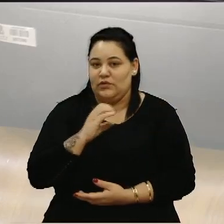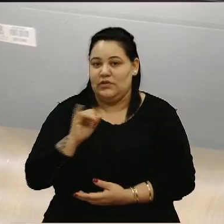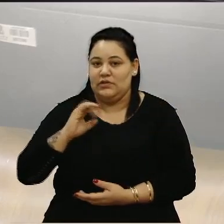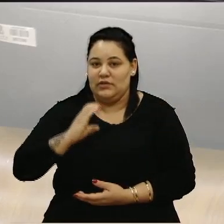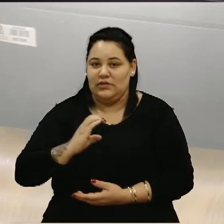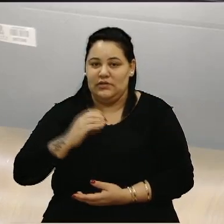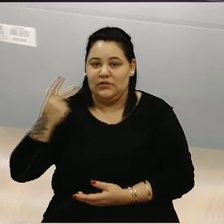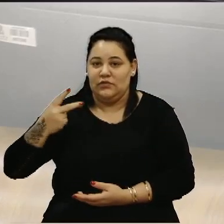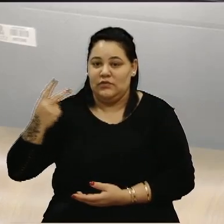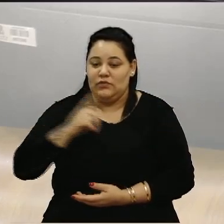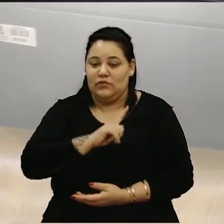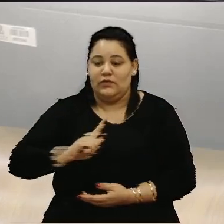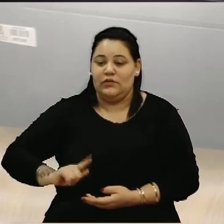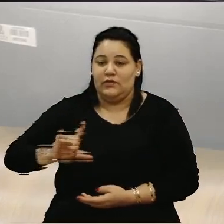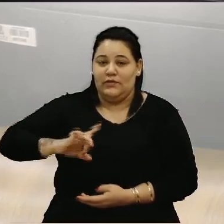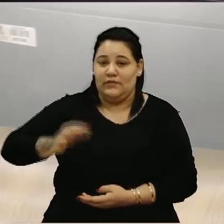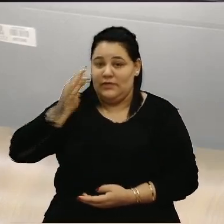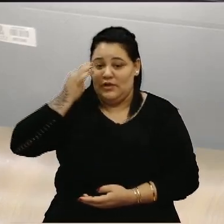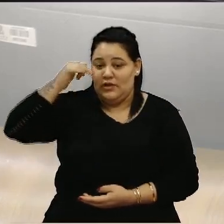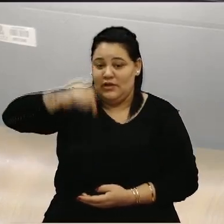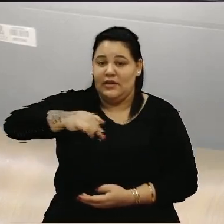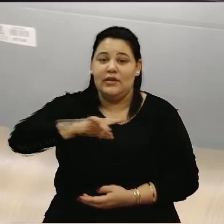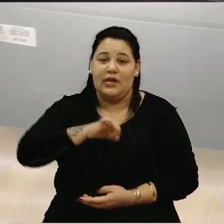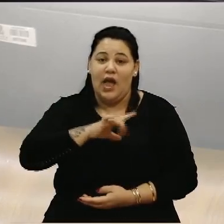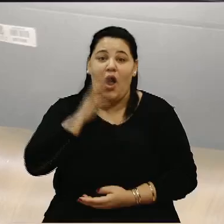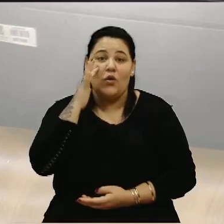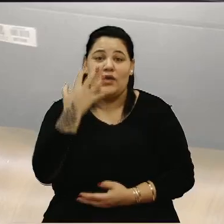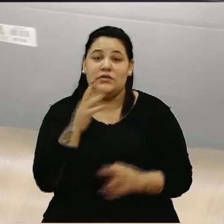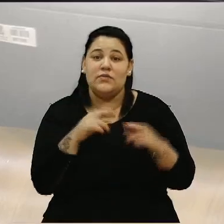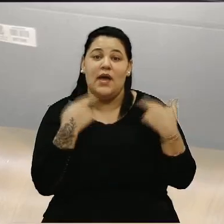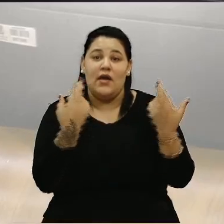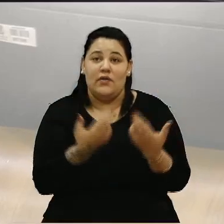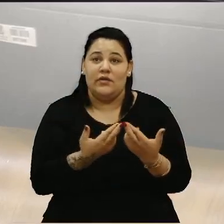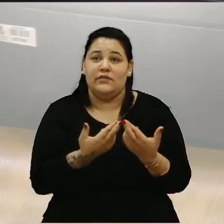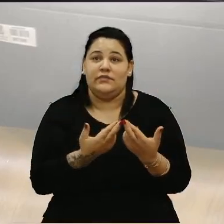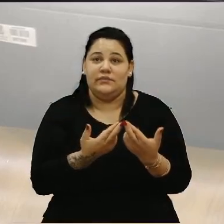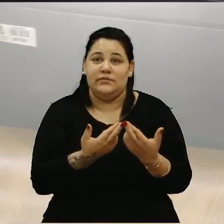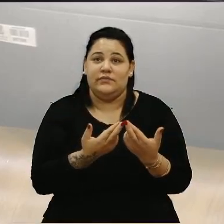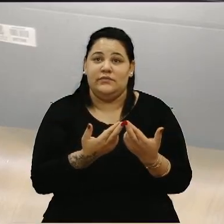esteve aqui, teria acontecido uma reunião da AMESN com todos os